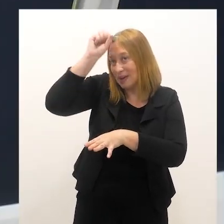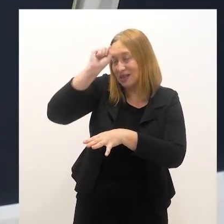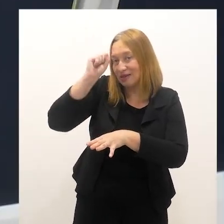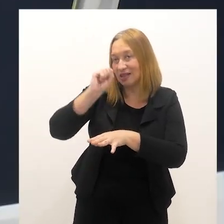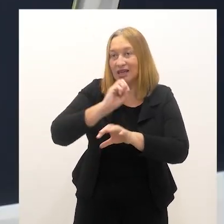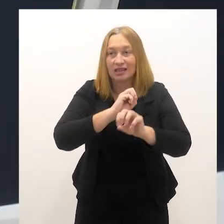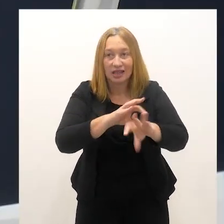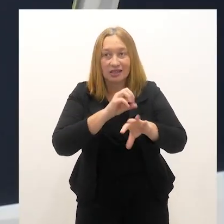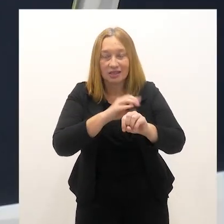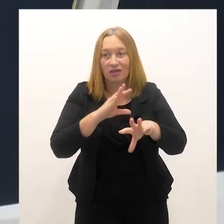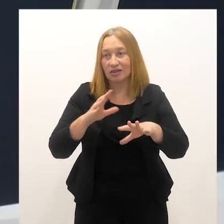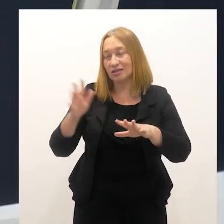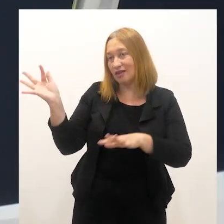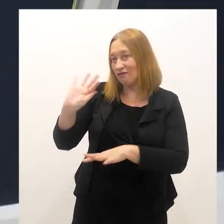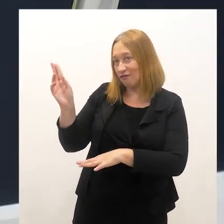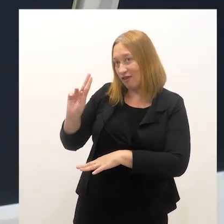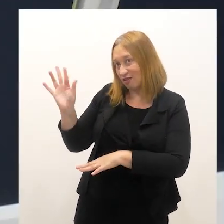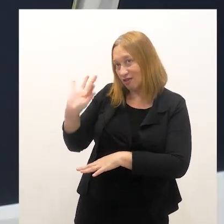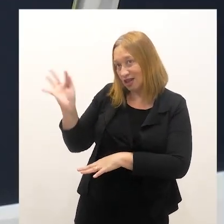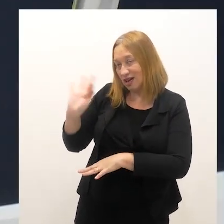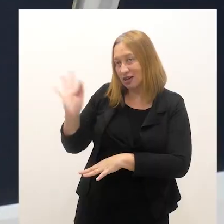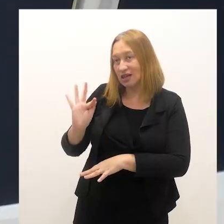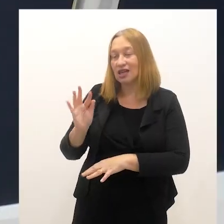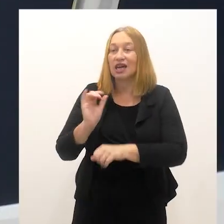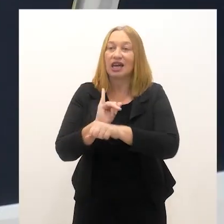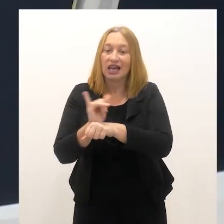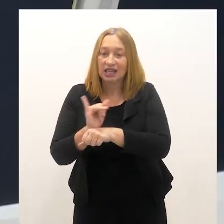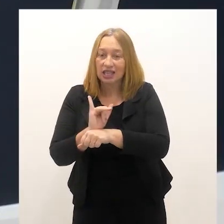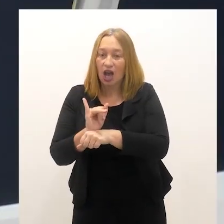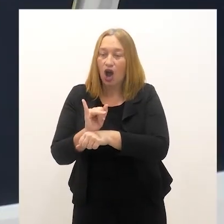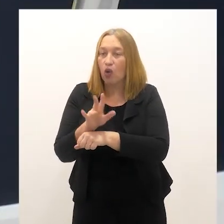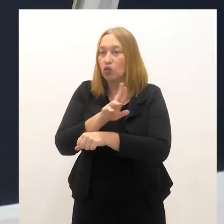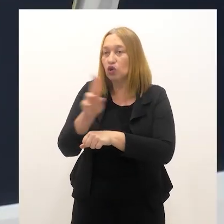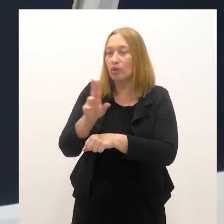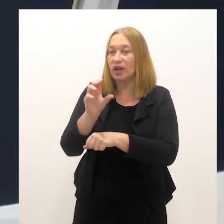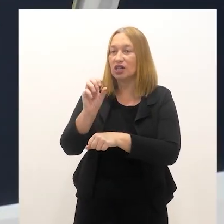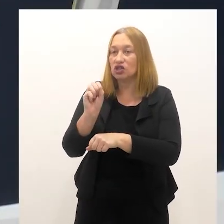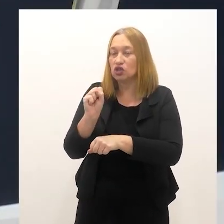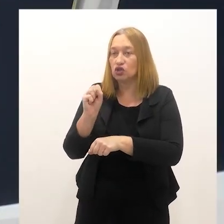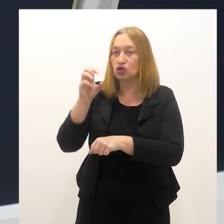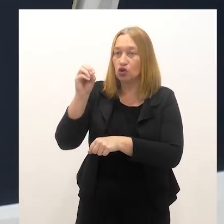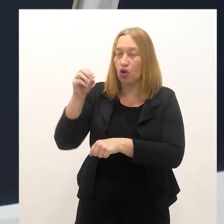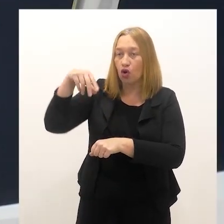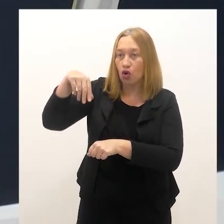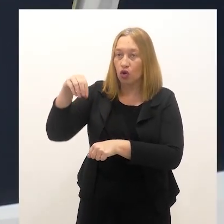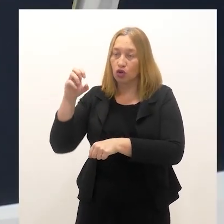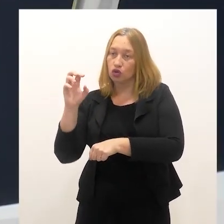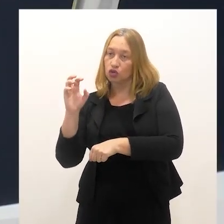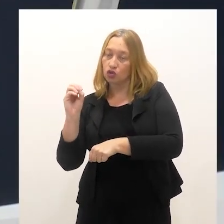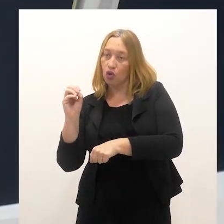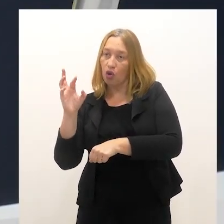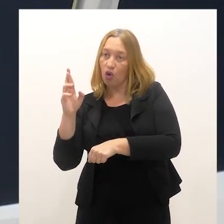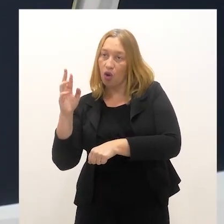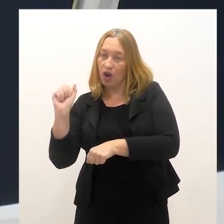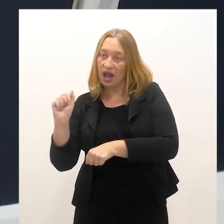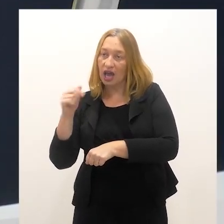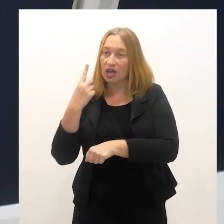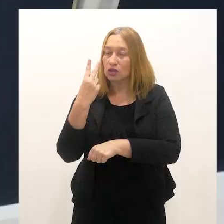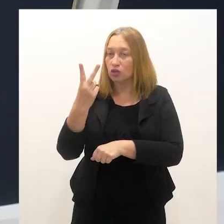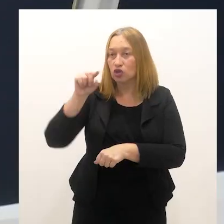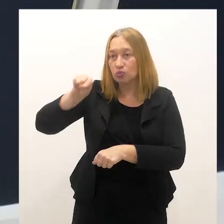estava aprendendo nas aulas da faculdade, né? O canal se chamava Sonora 2.0 e falava sobre